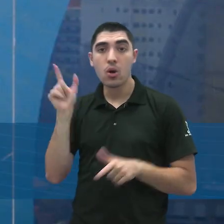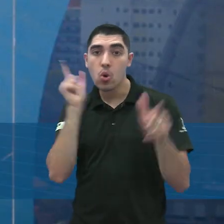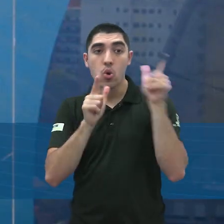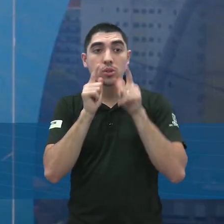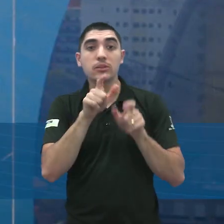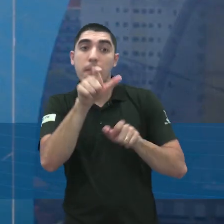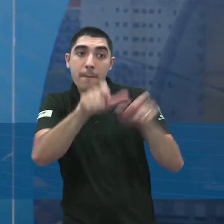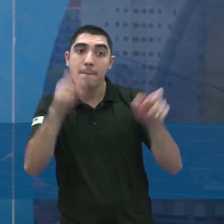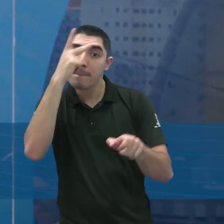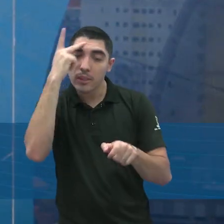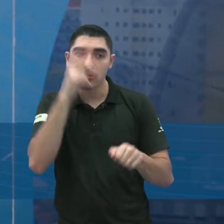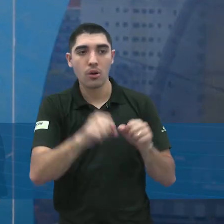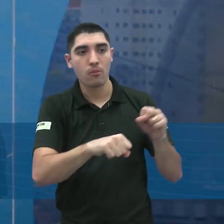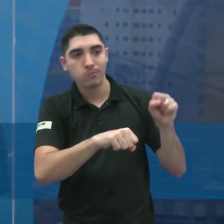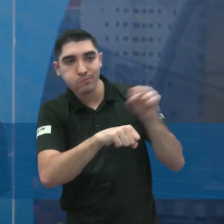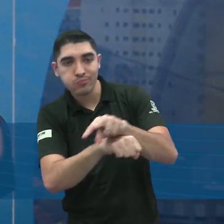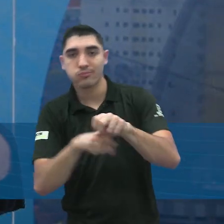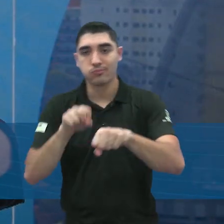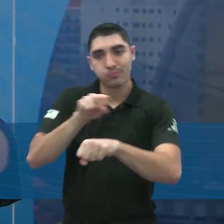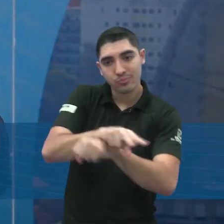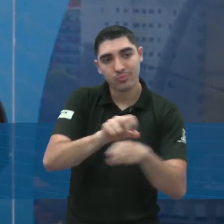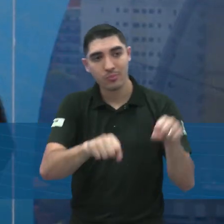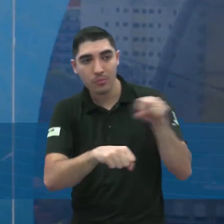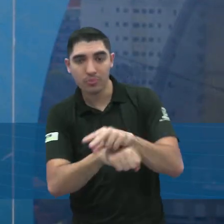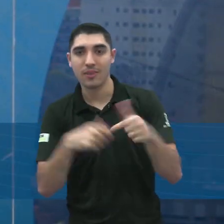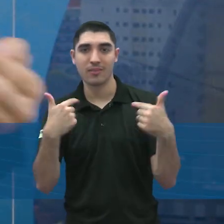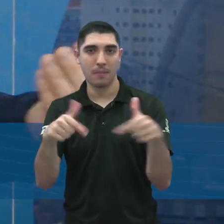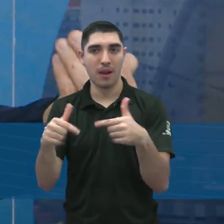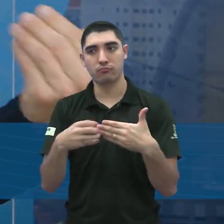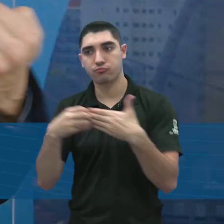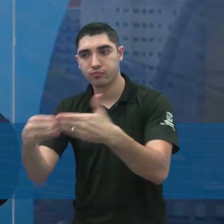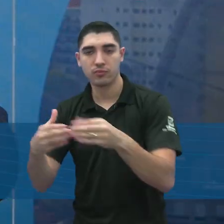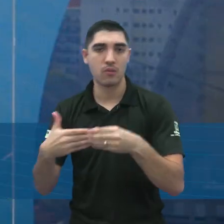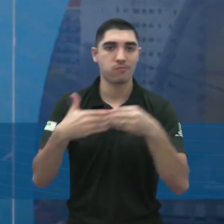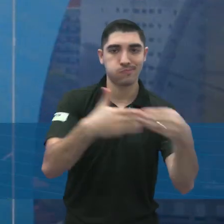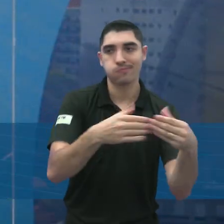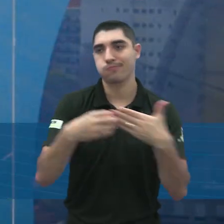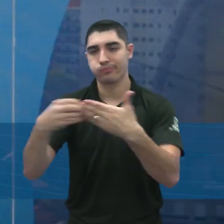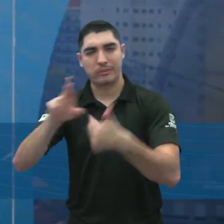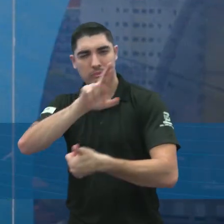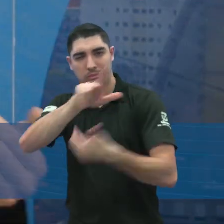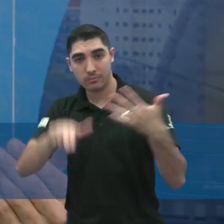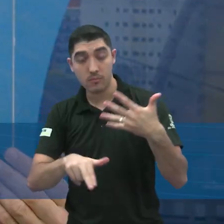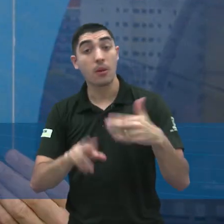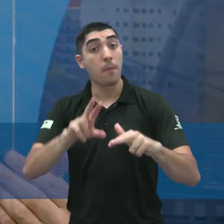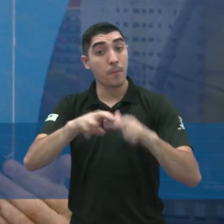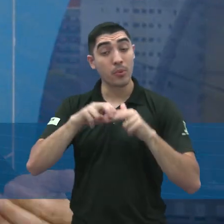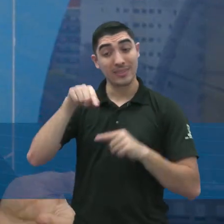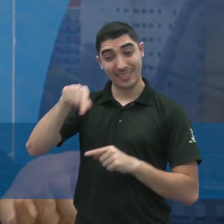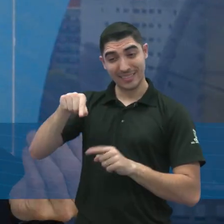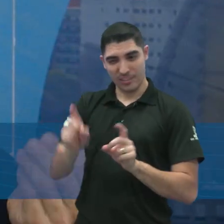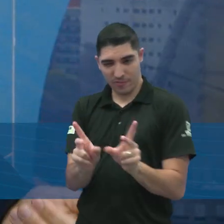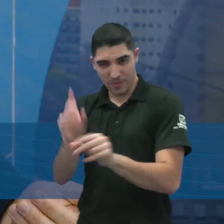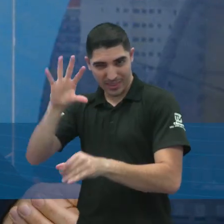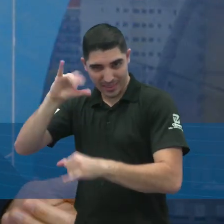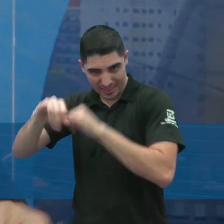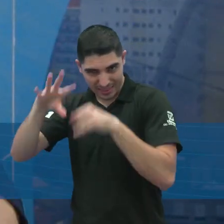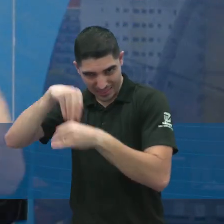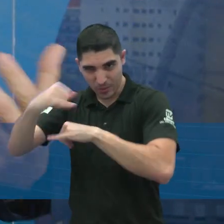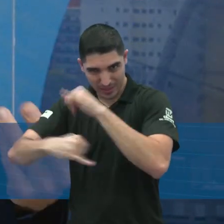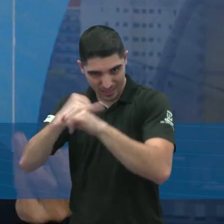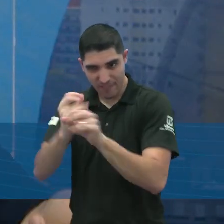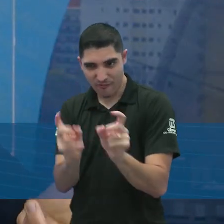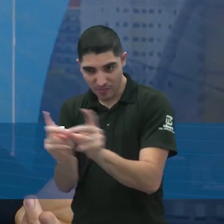ela acontece não só diretamente com a venda, mas toda a cadeia de valor, toda a cadeia produtiva ao redor do